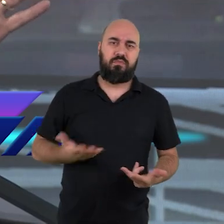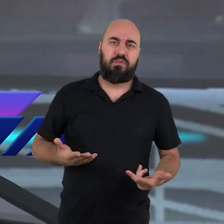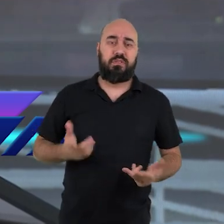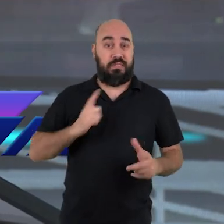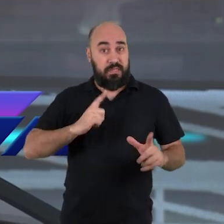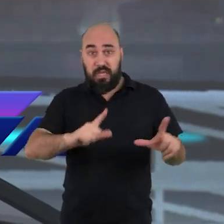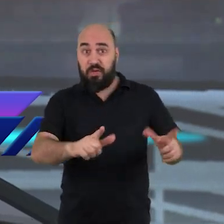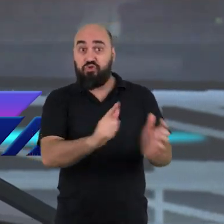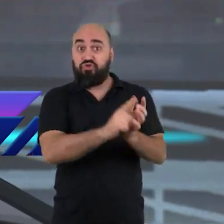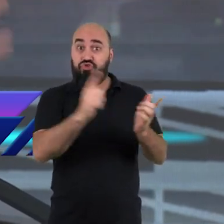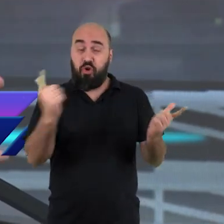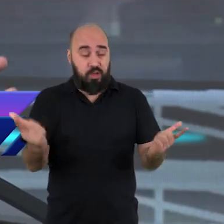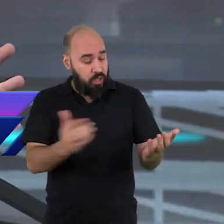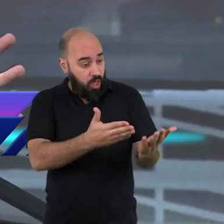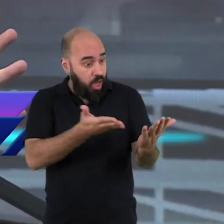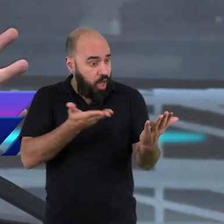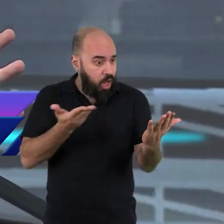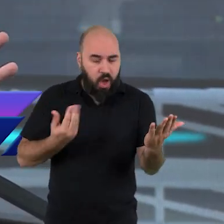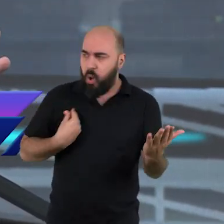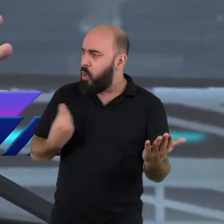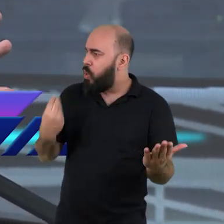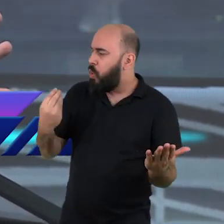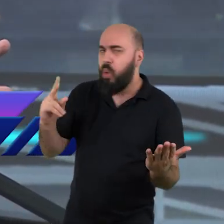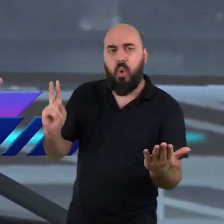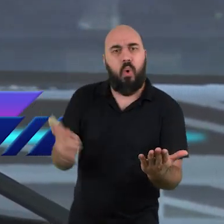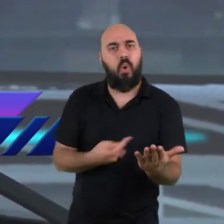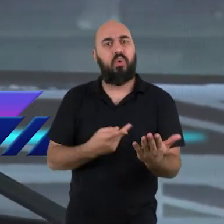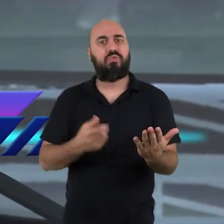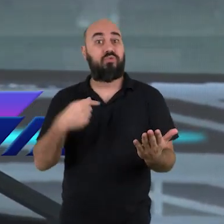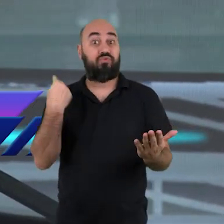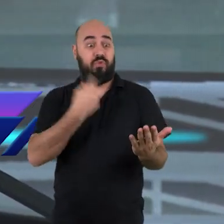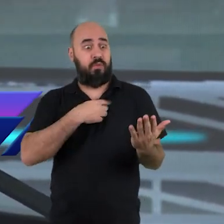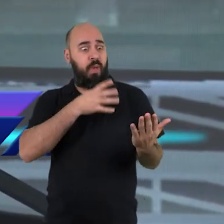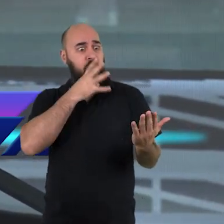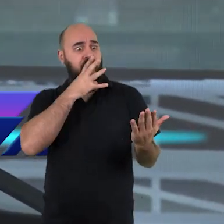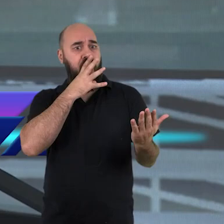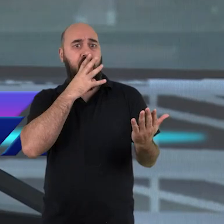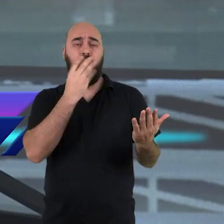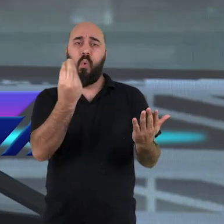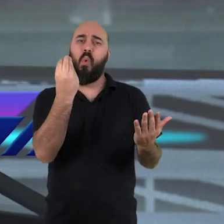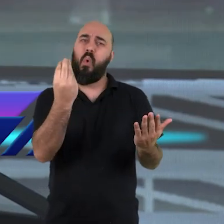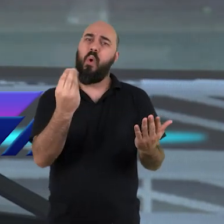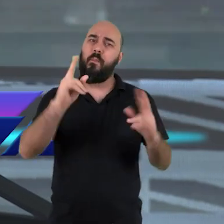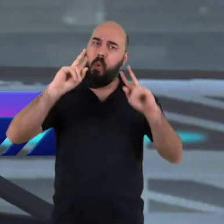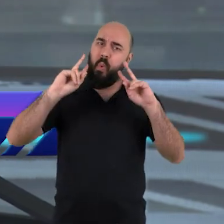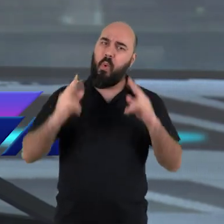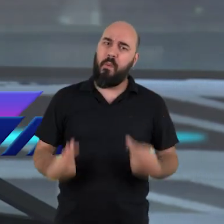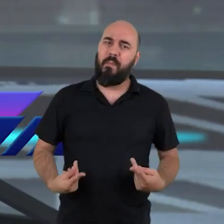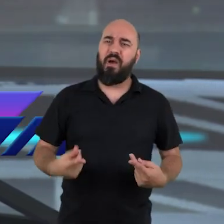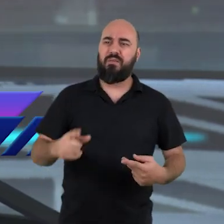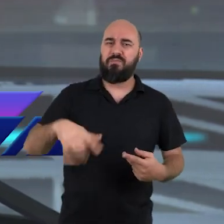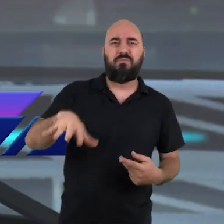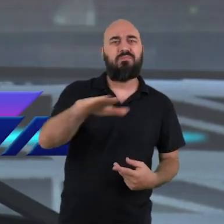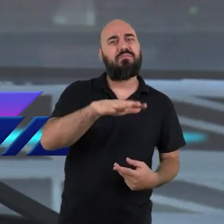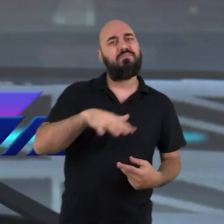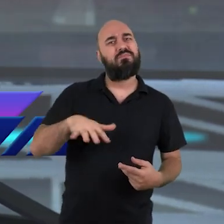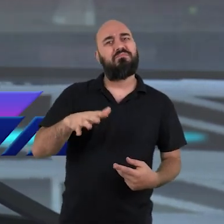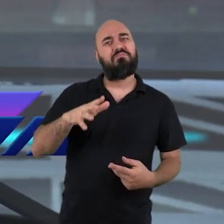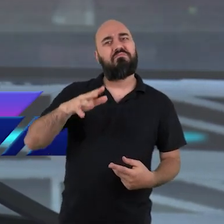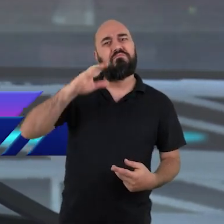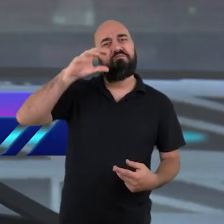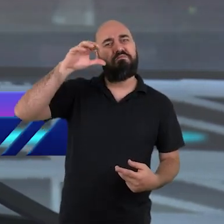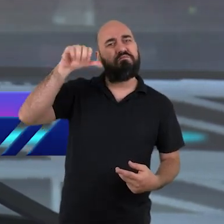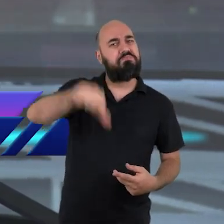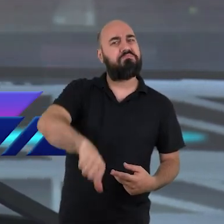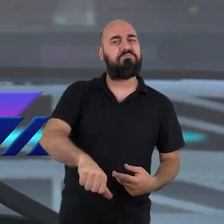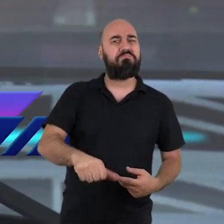as manchetes, que estão nos sites de notícias. E que todos nós ficamos perplexos. Como o ser humano pode